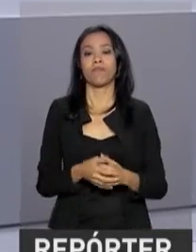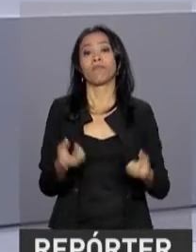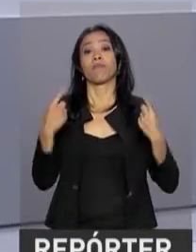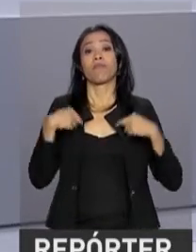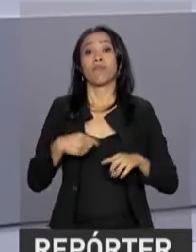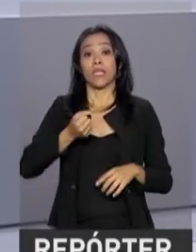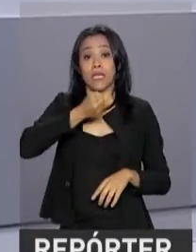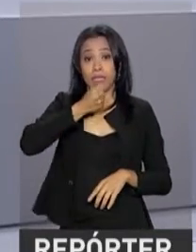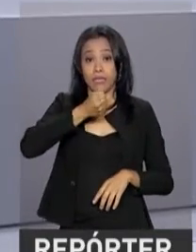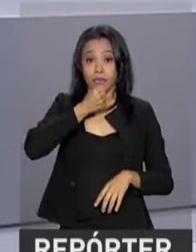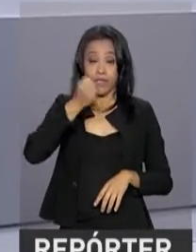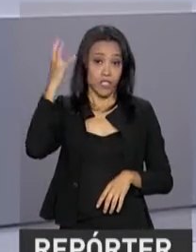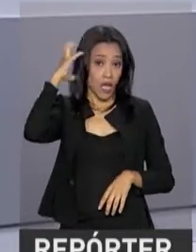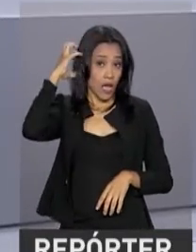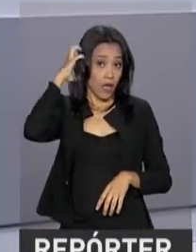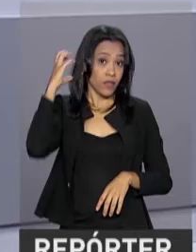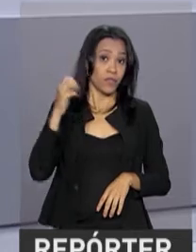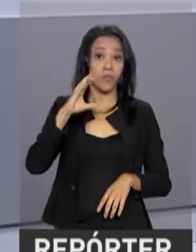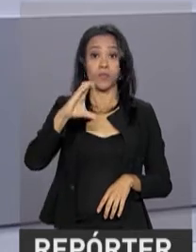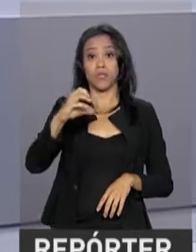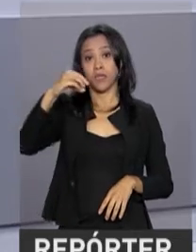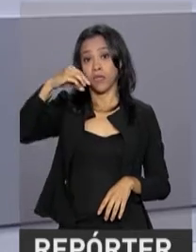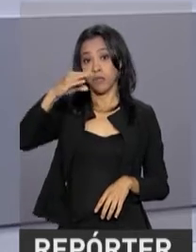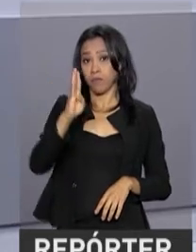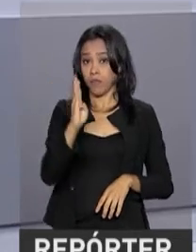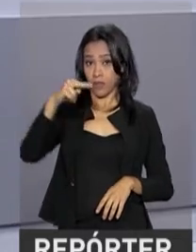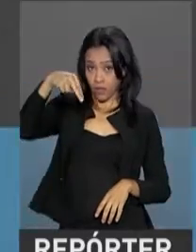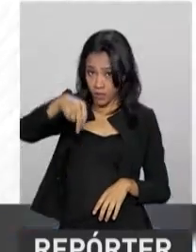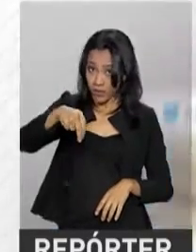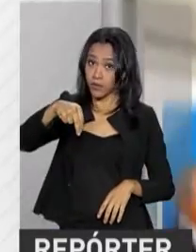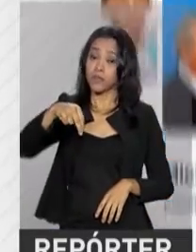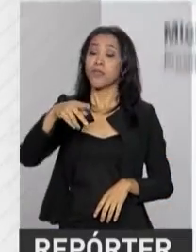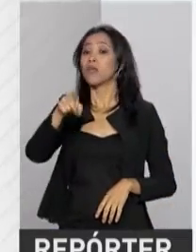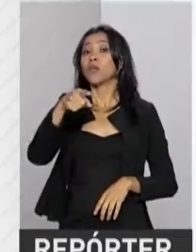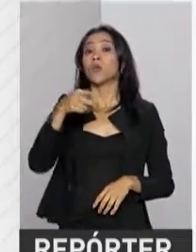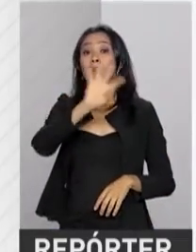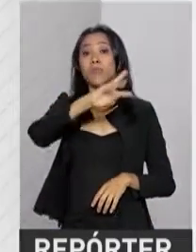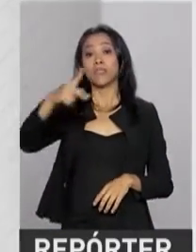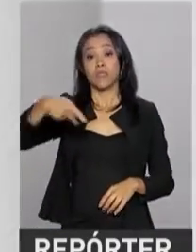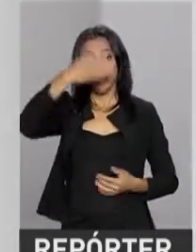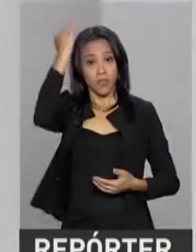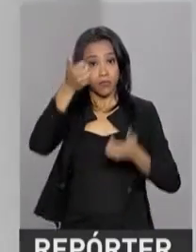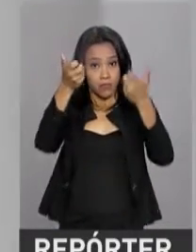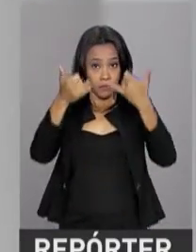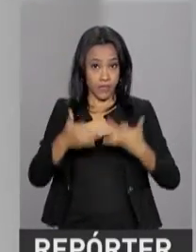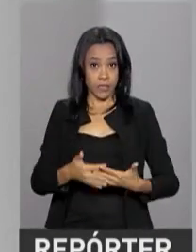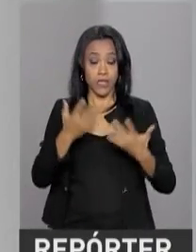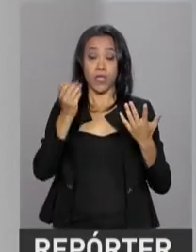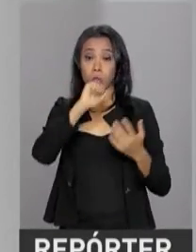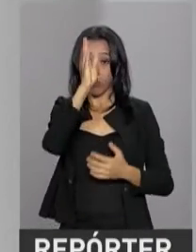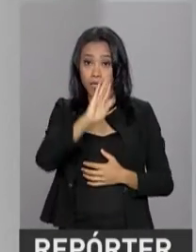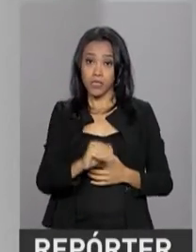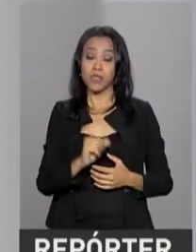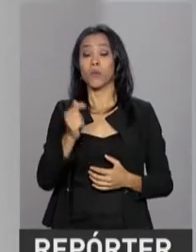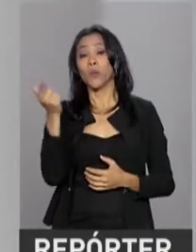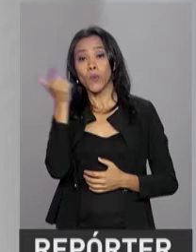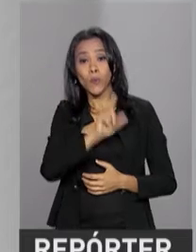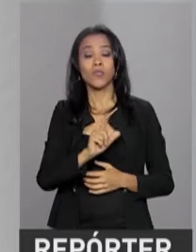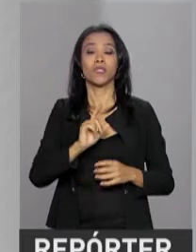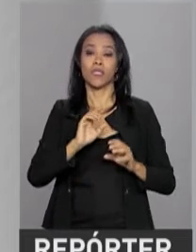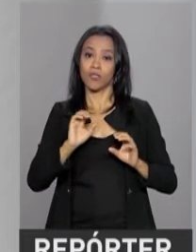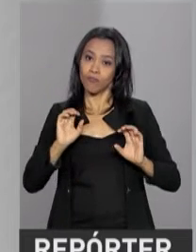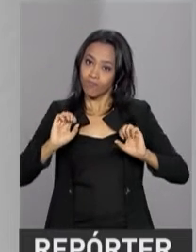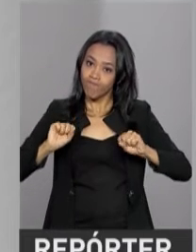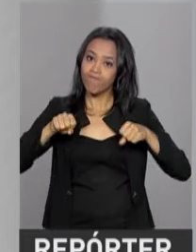entrevista à rádio cbn o presidente michel temer afirmou que o brasil venceu a recessão e voltou a crescer em dois anos